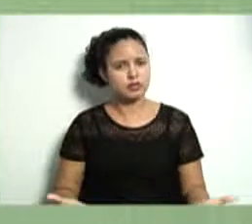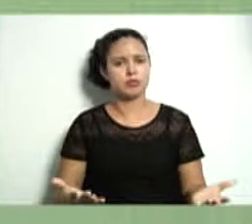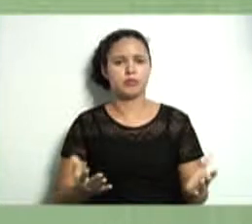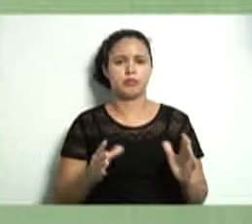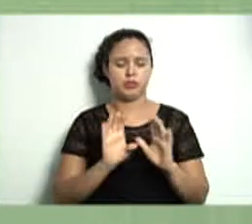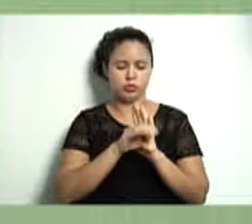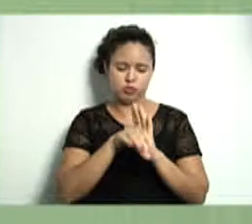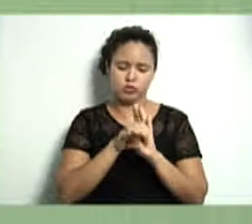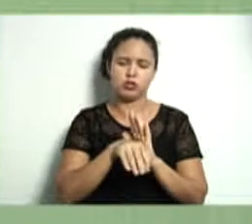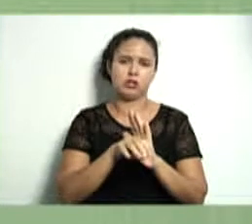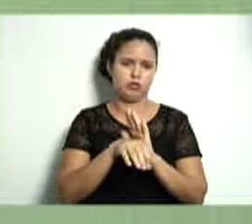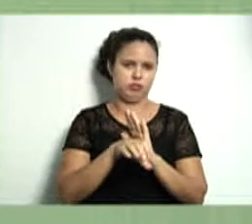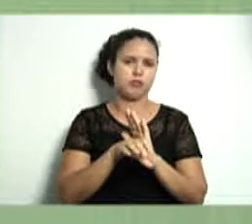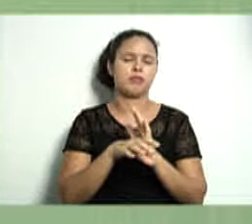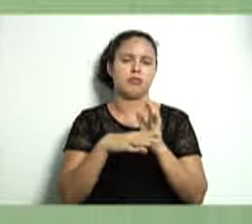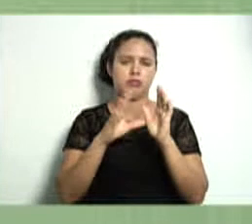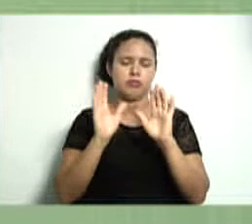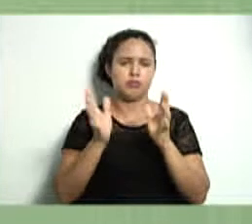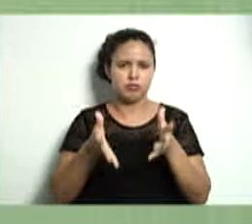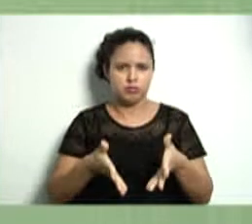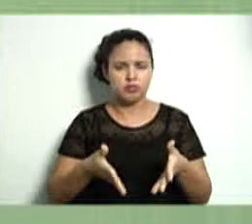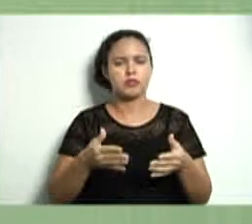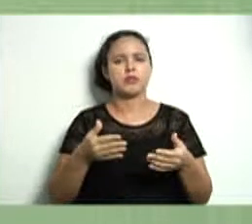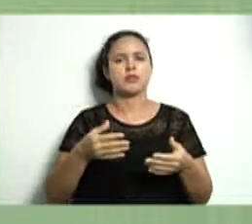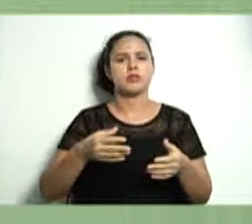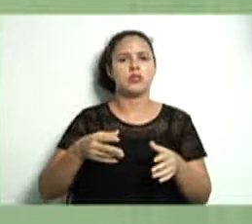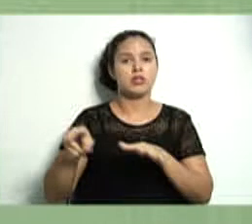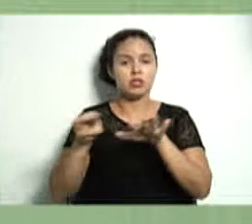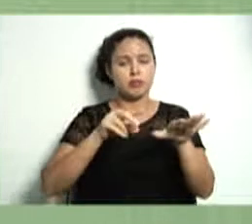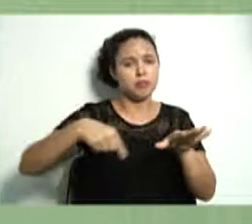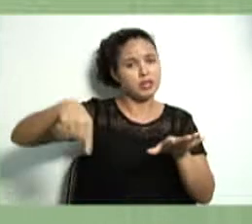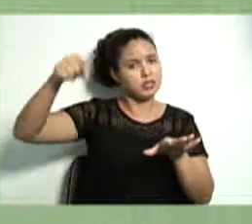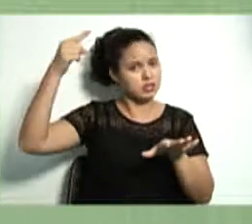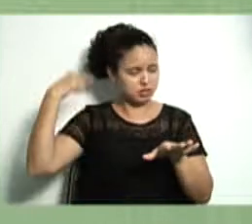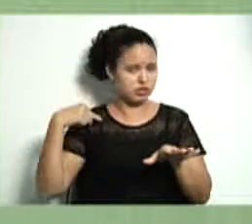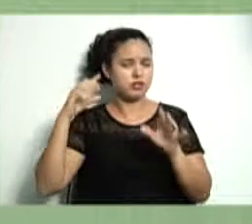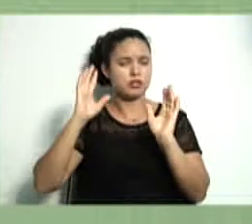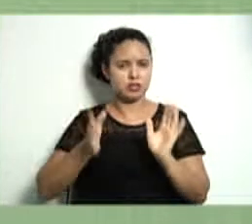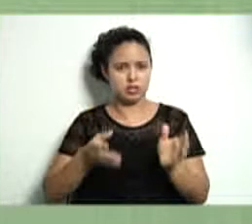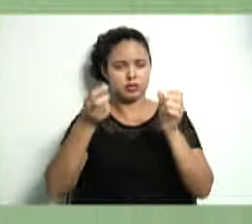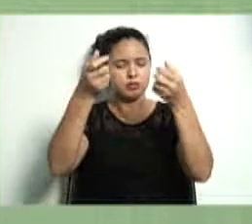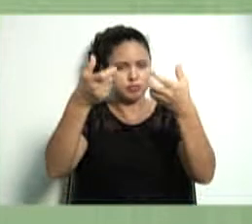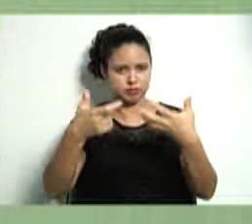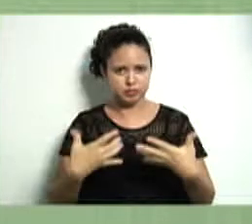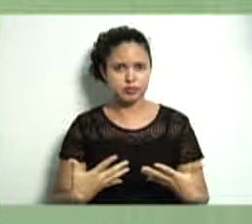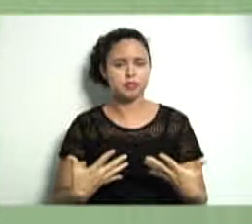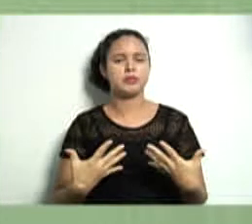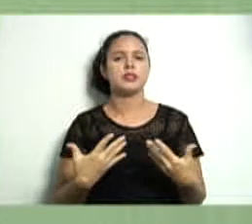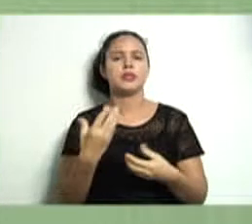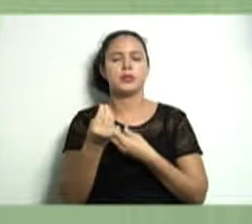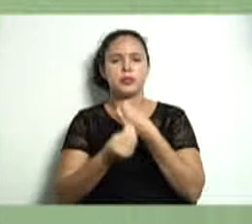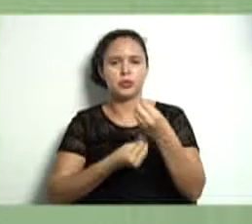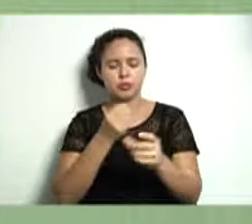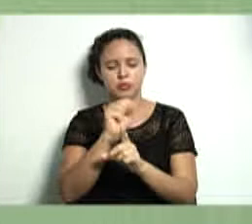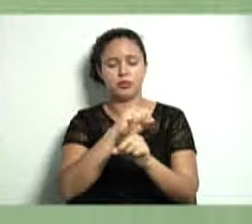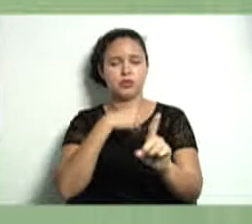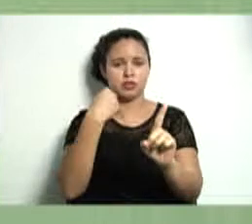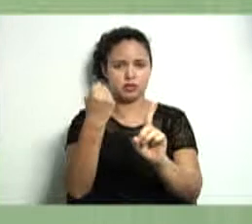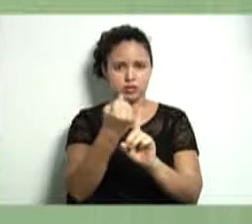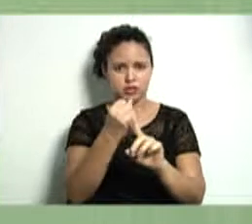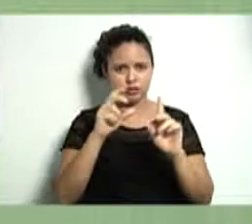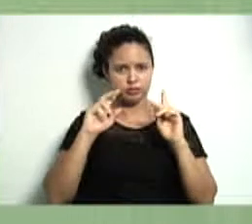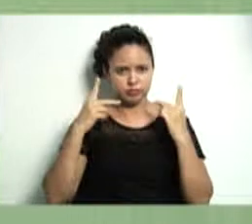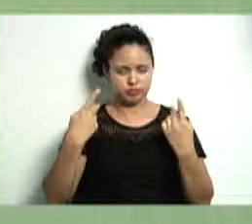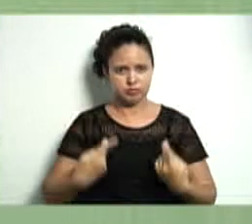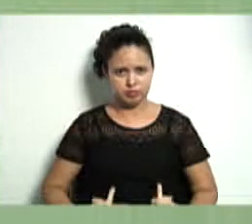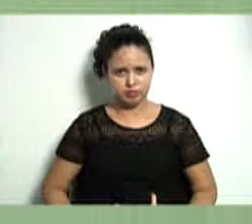gente passou boa parte da última aula, né, nessa questão de que as sociedades